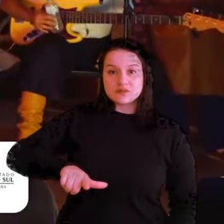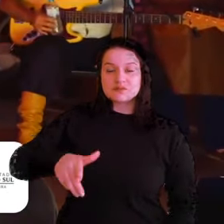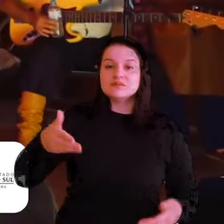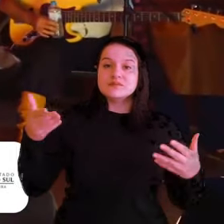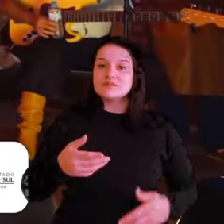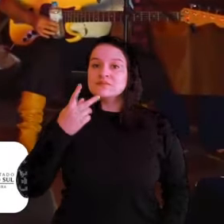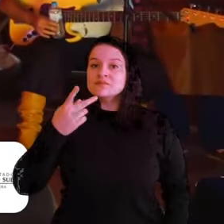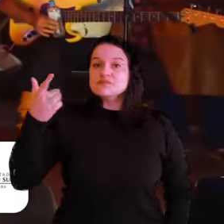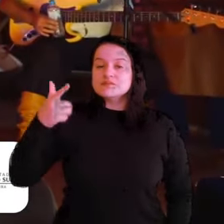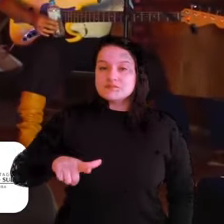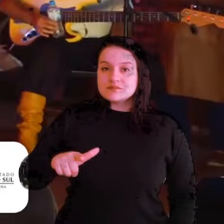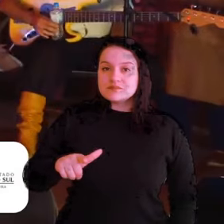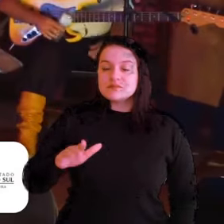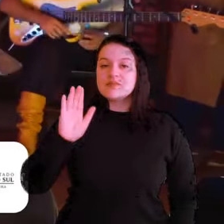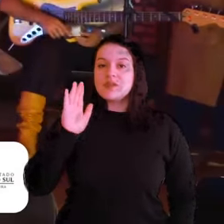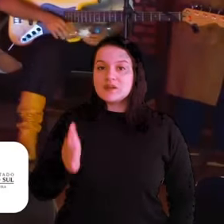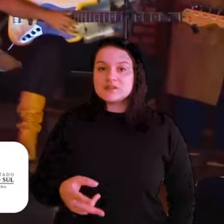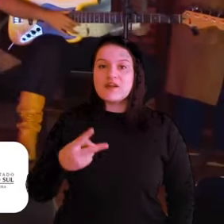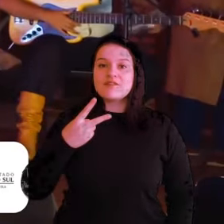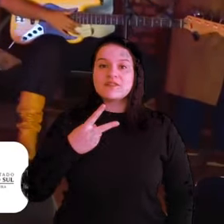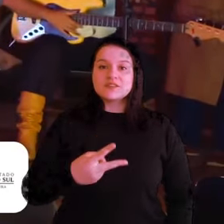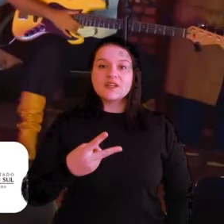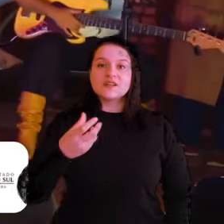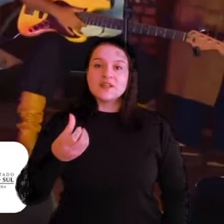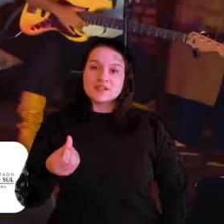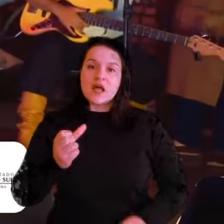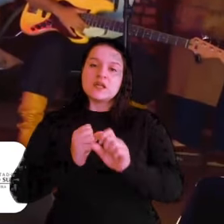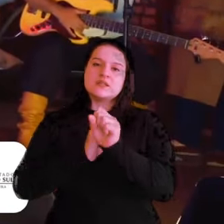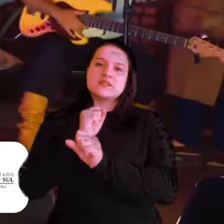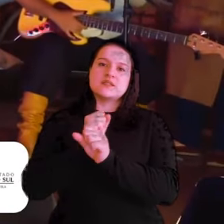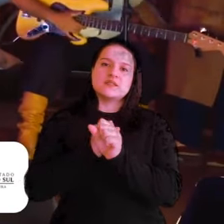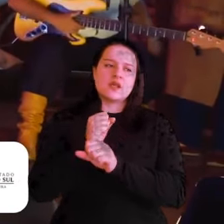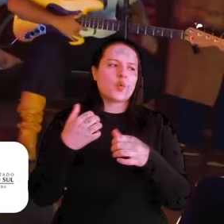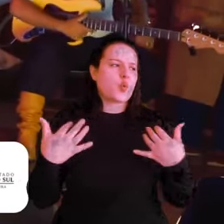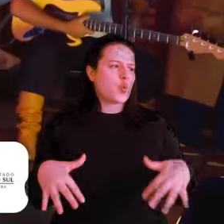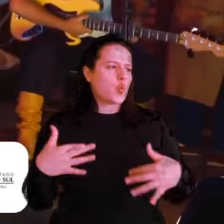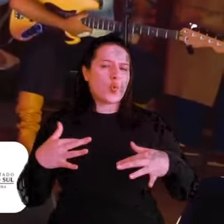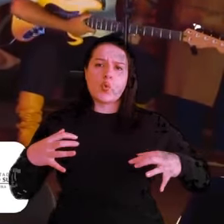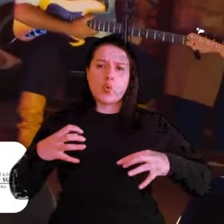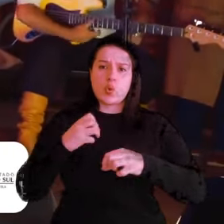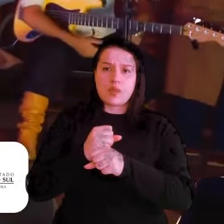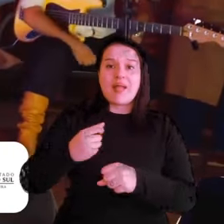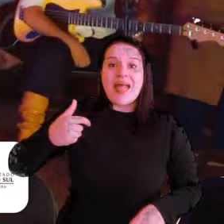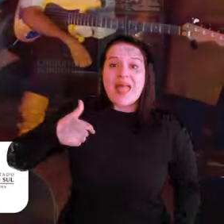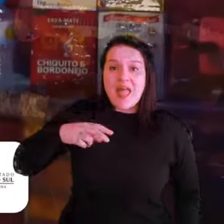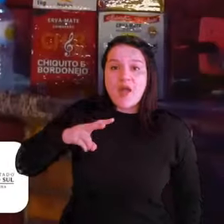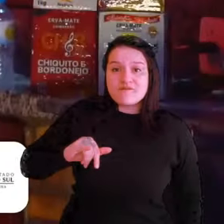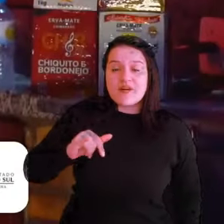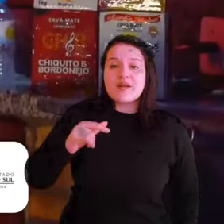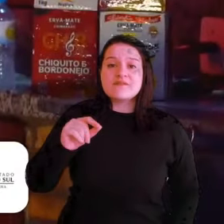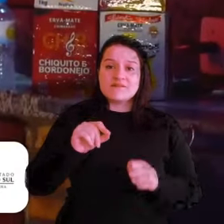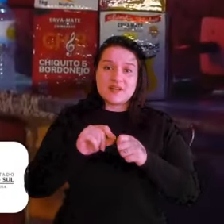vez, a gente reforça que nós já estamos indo para o 26º ano em janeiro, né, tio Chiquito? É 26 anos. Eu vou